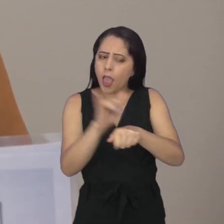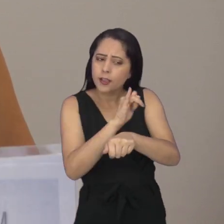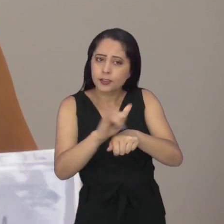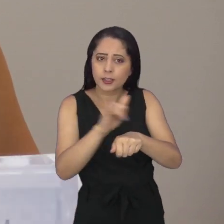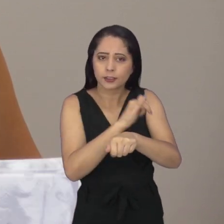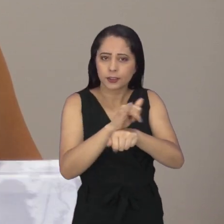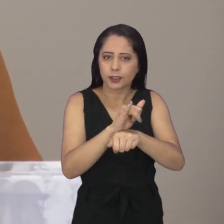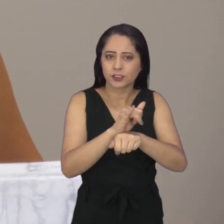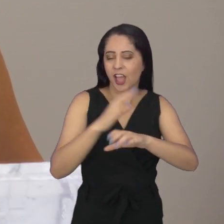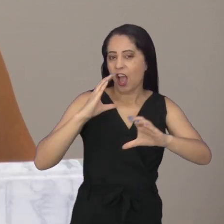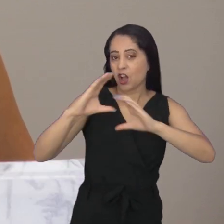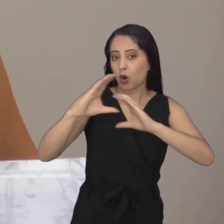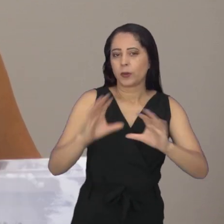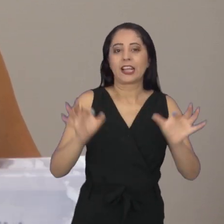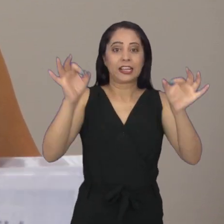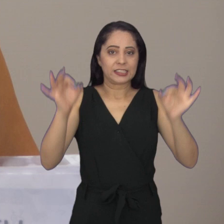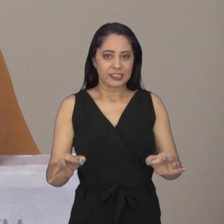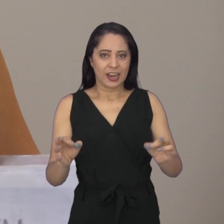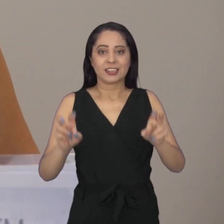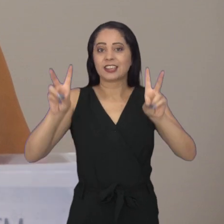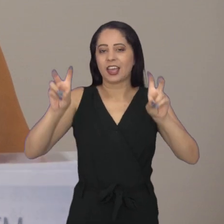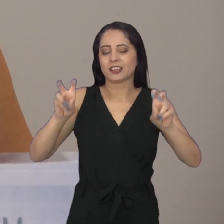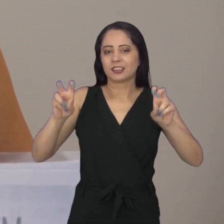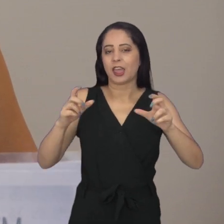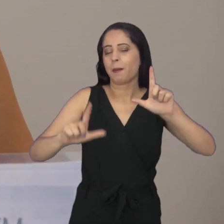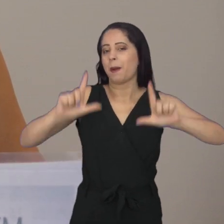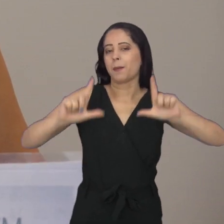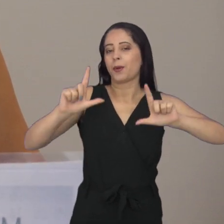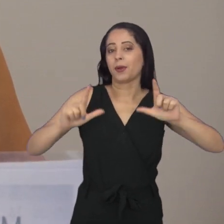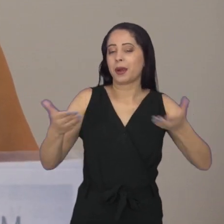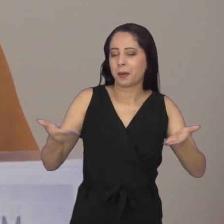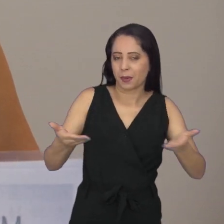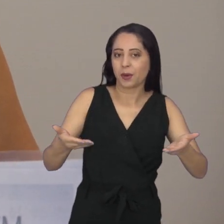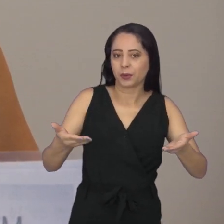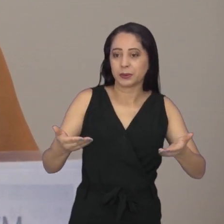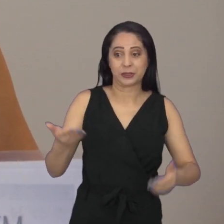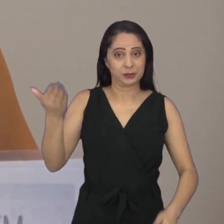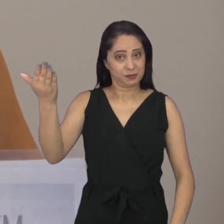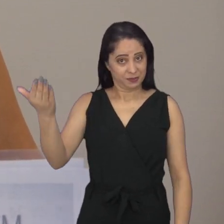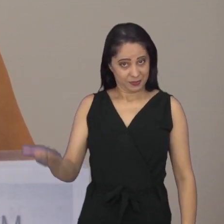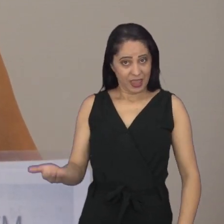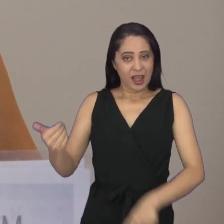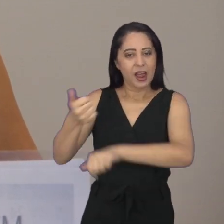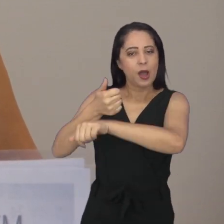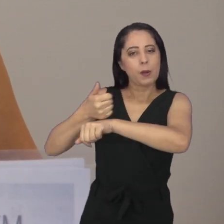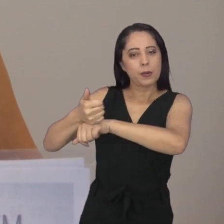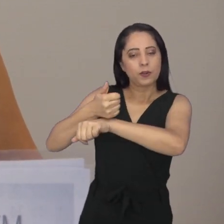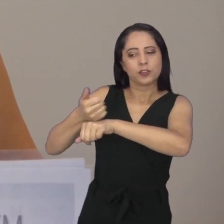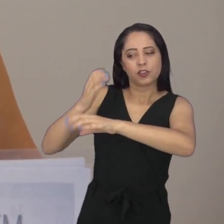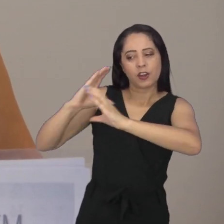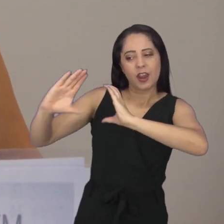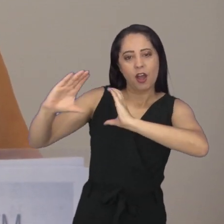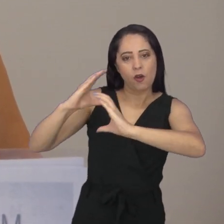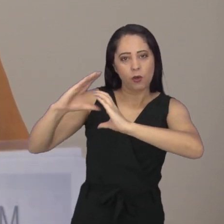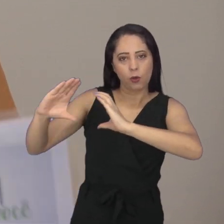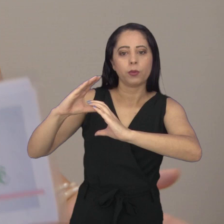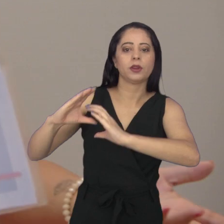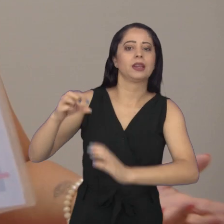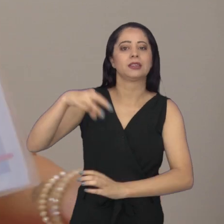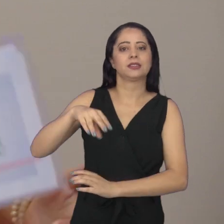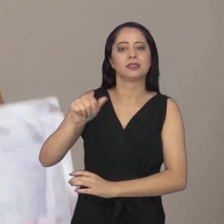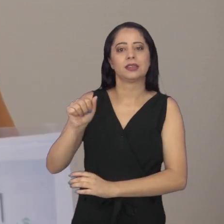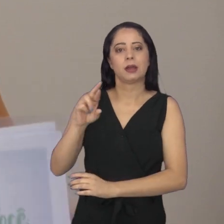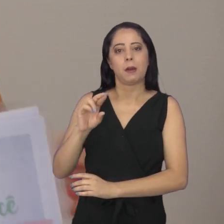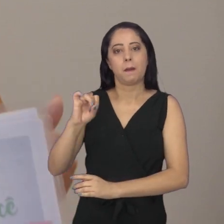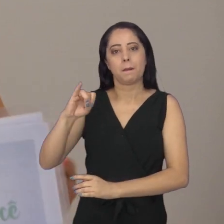Comunicação assertiva é tema do De Bem com Você de hoje, com a especialista em comunicação Mari Maldos.